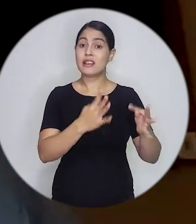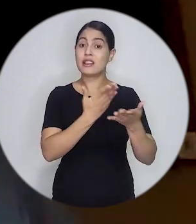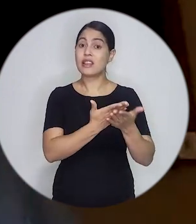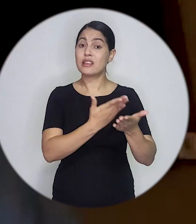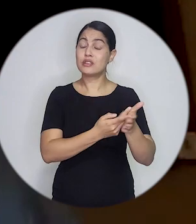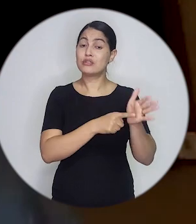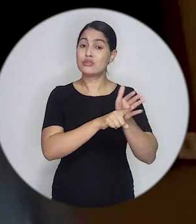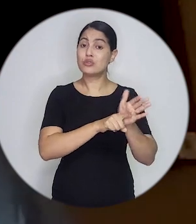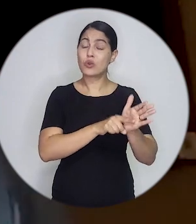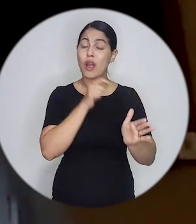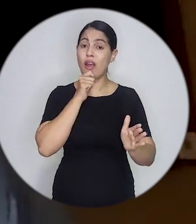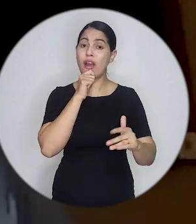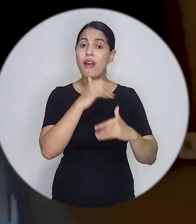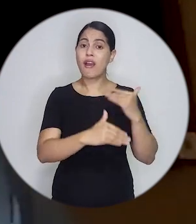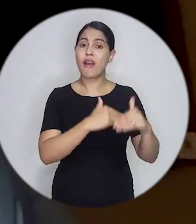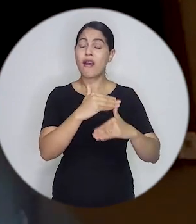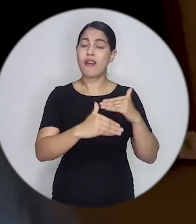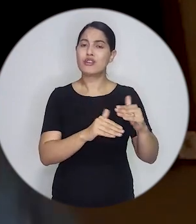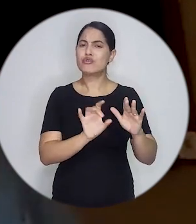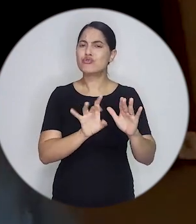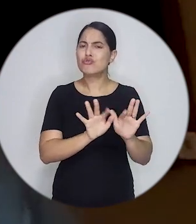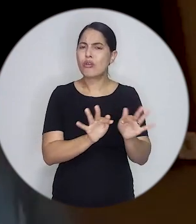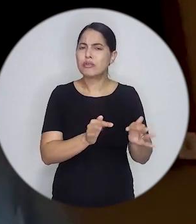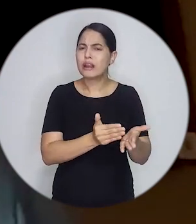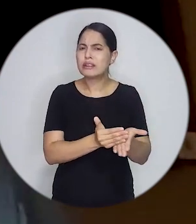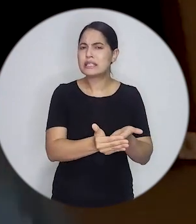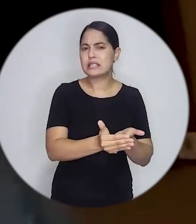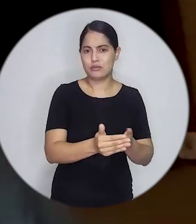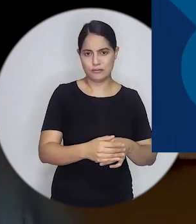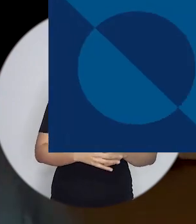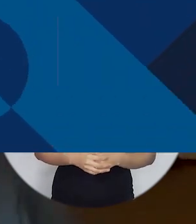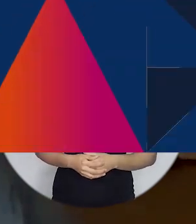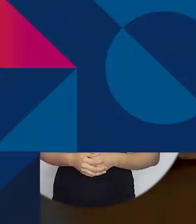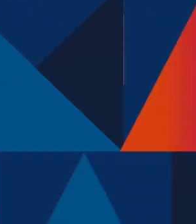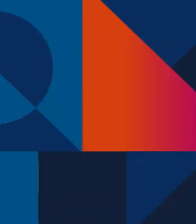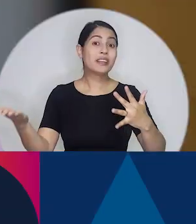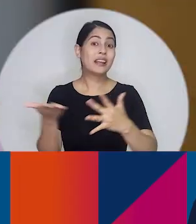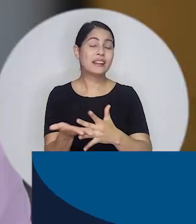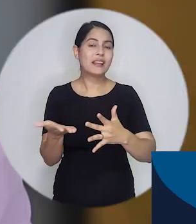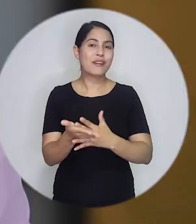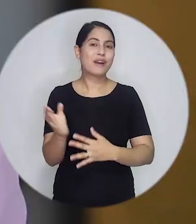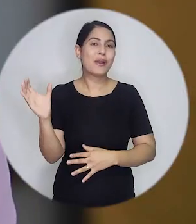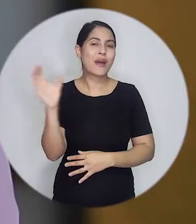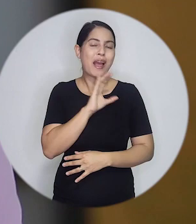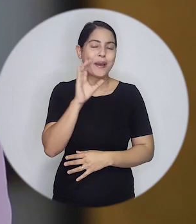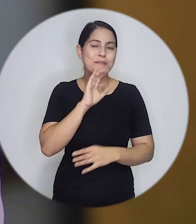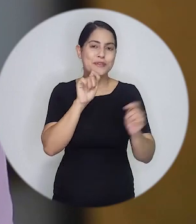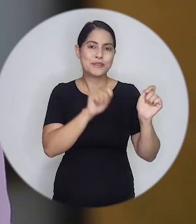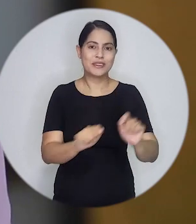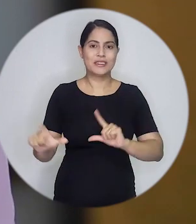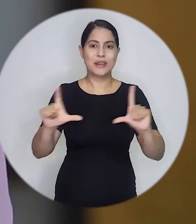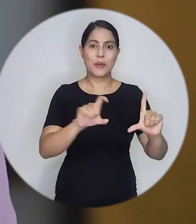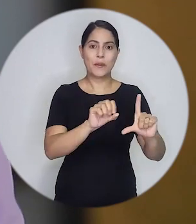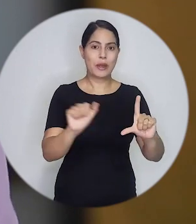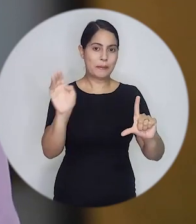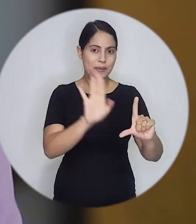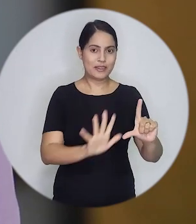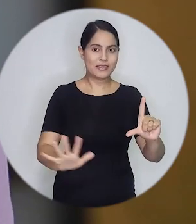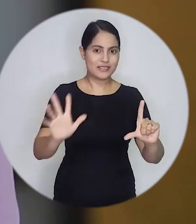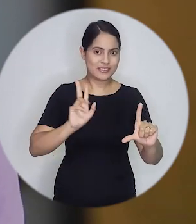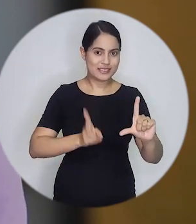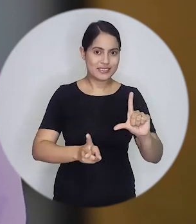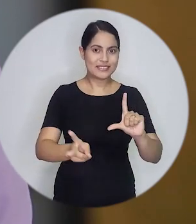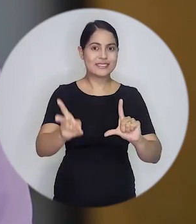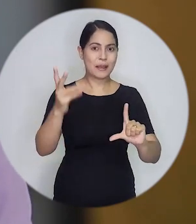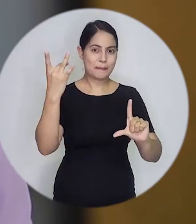tecnologia em estudo, ele é uma tecnologia em evolução. Ele está apenas começando. Agora nós vamos para um breve intervalo e voltamos